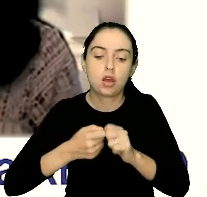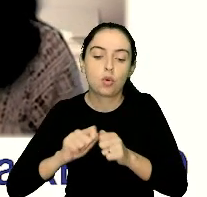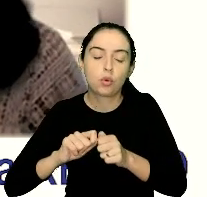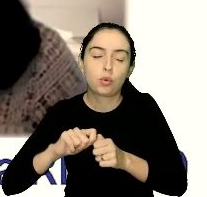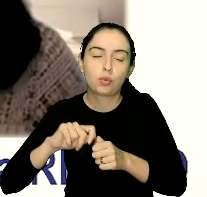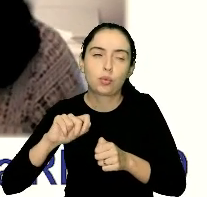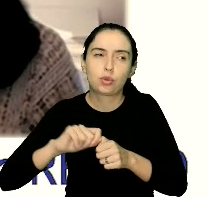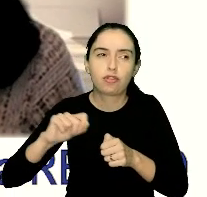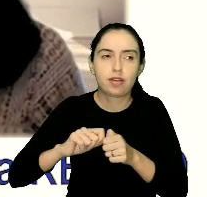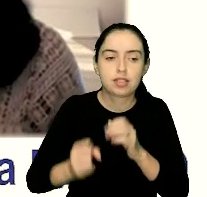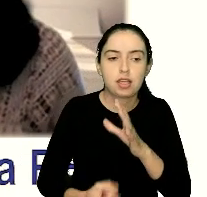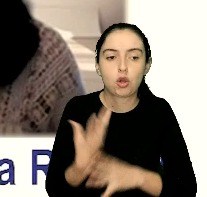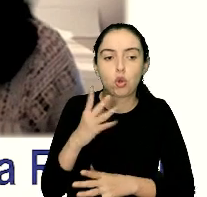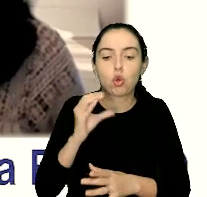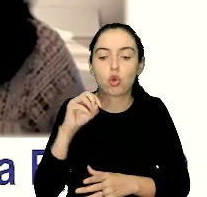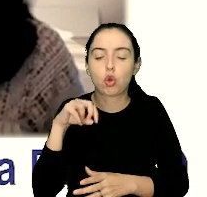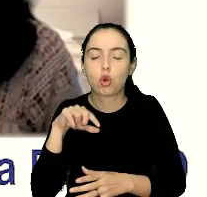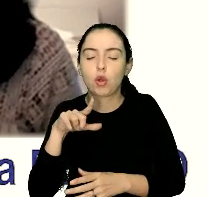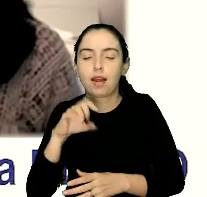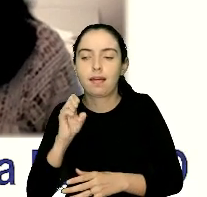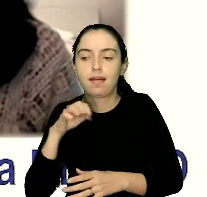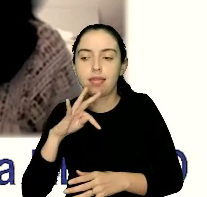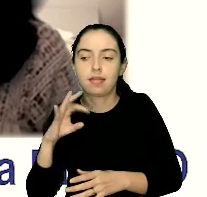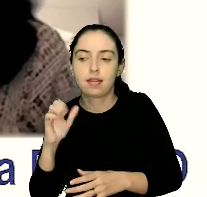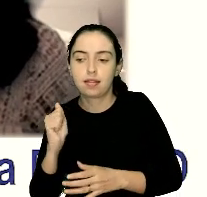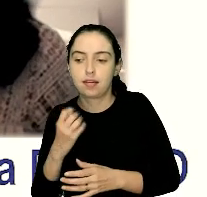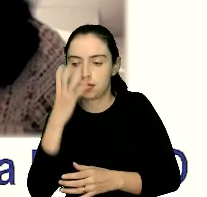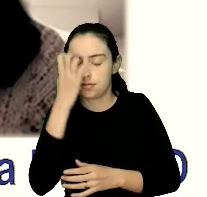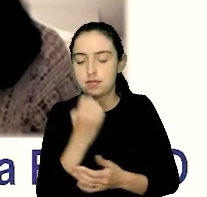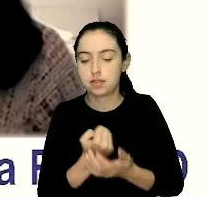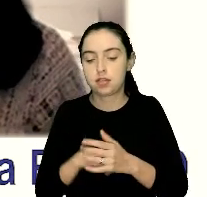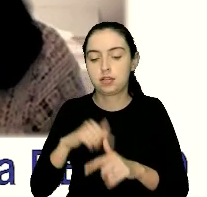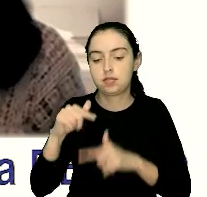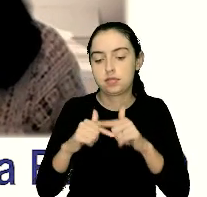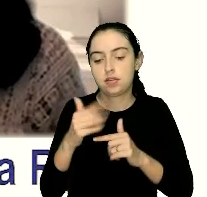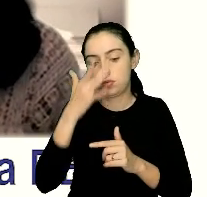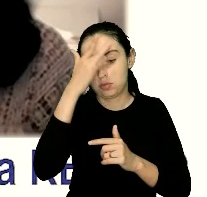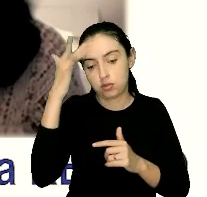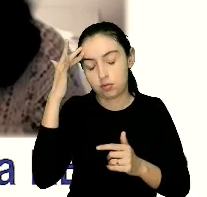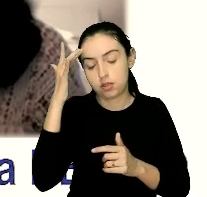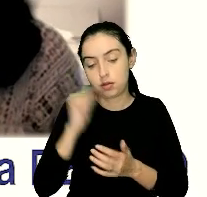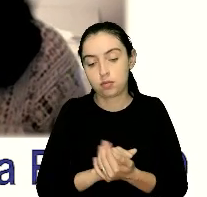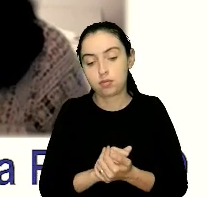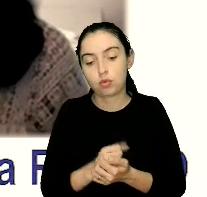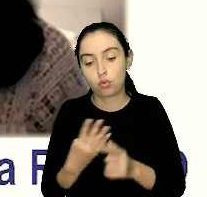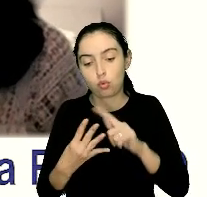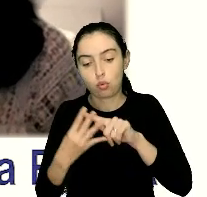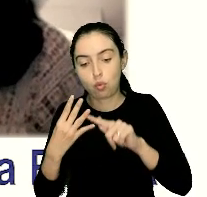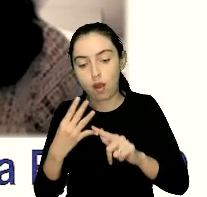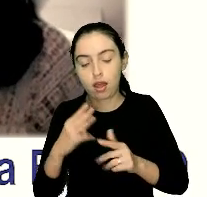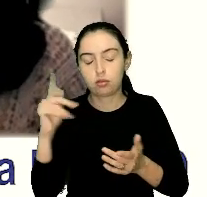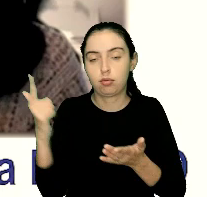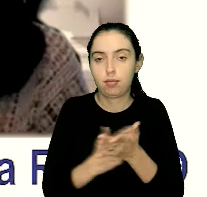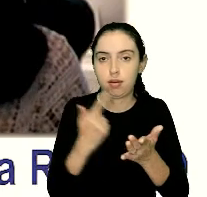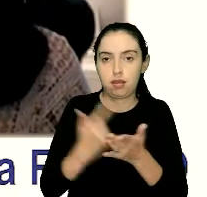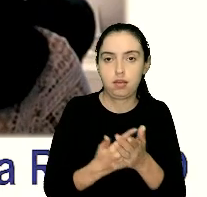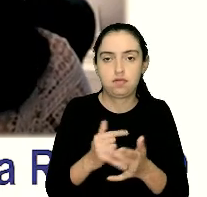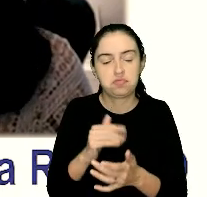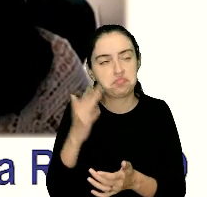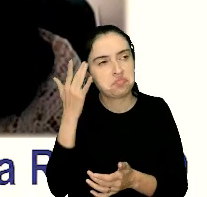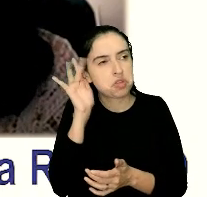Mental e Trabalho, composta de 4 volumes. Não sei se a Iris já